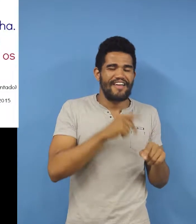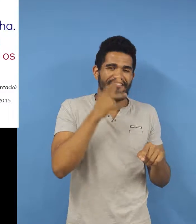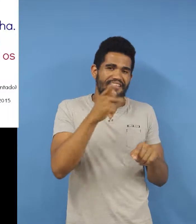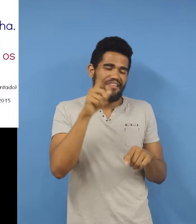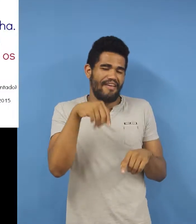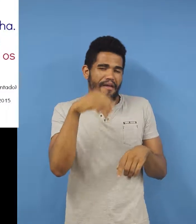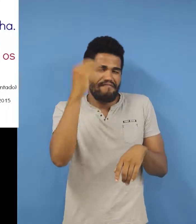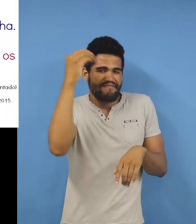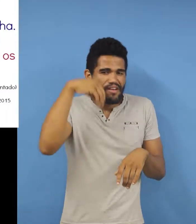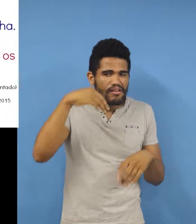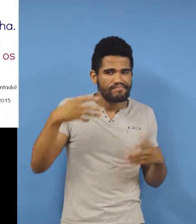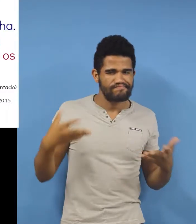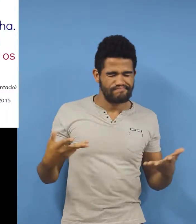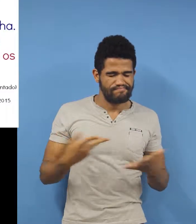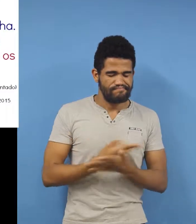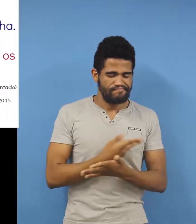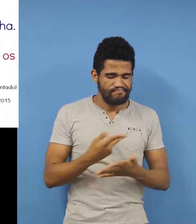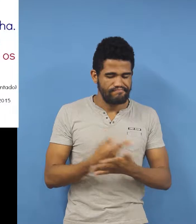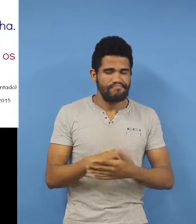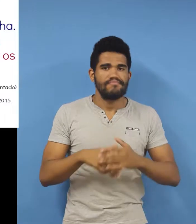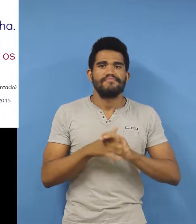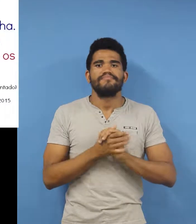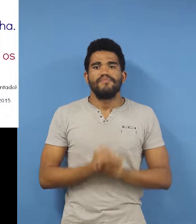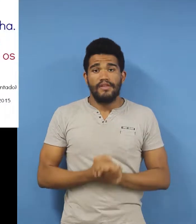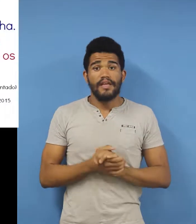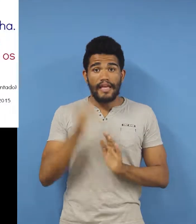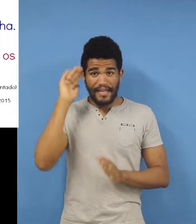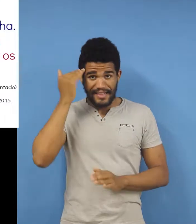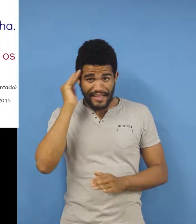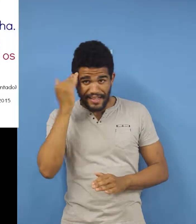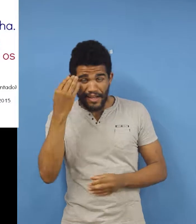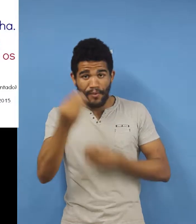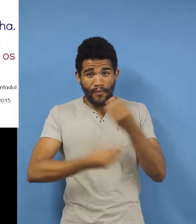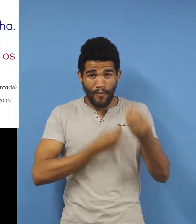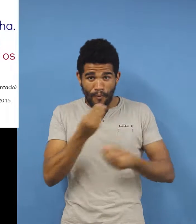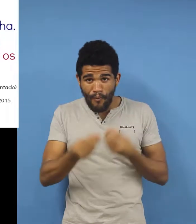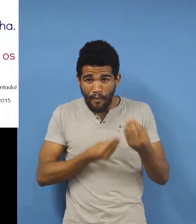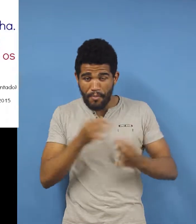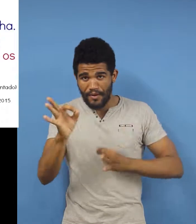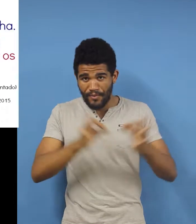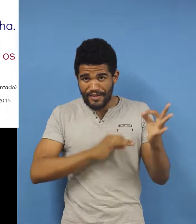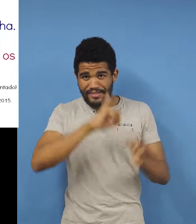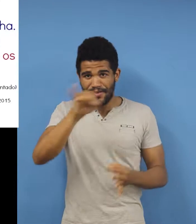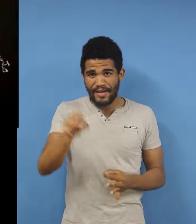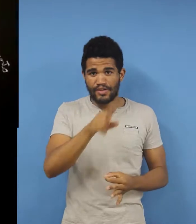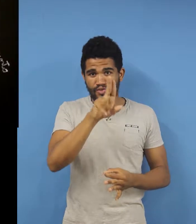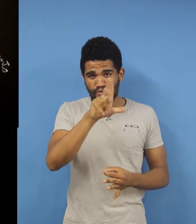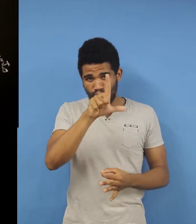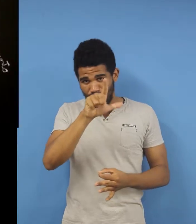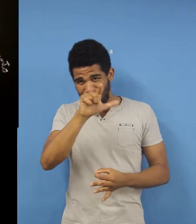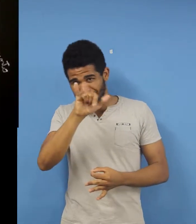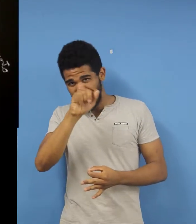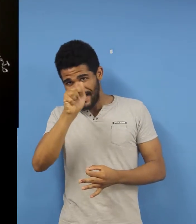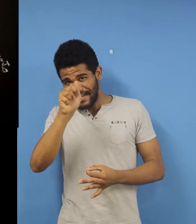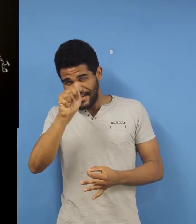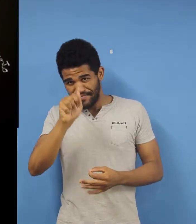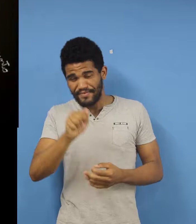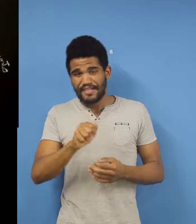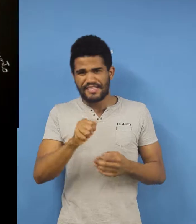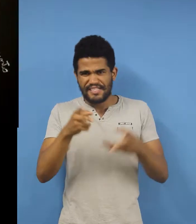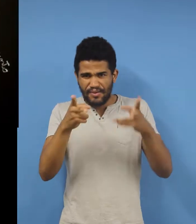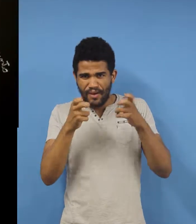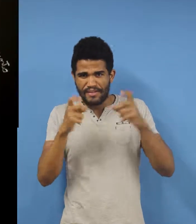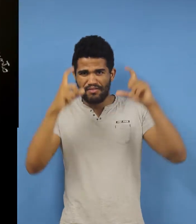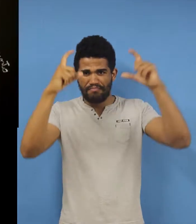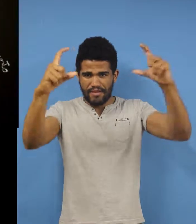alarmantes de agressões contra o erroneamente chamado sexo frágil. Volta para mim. Conseguiu entender